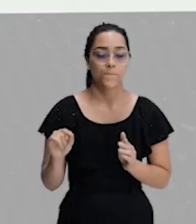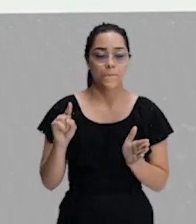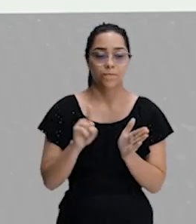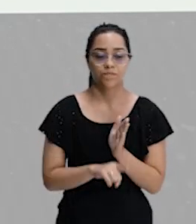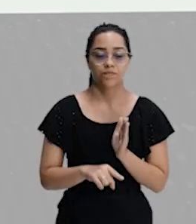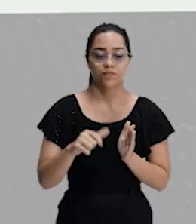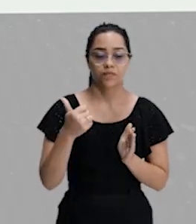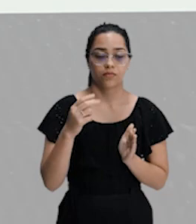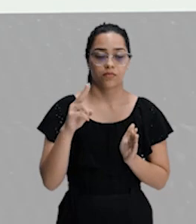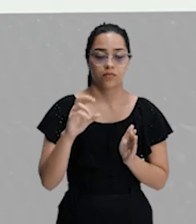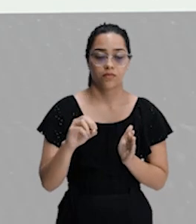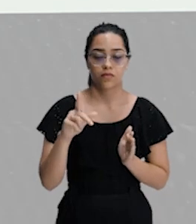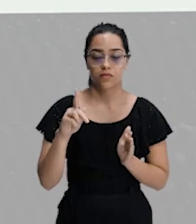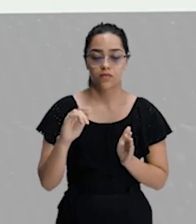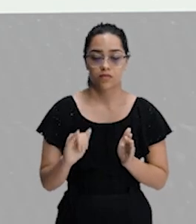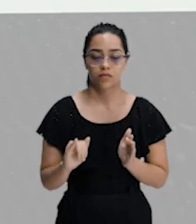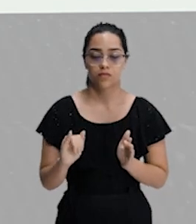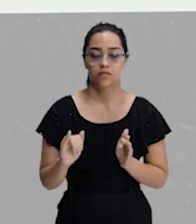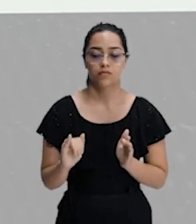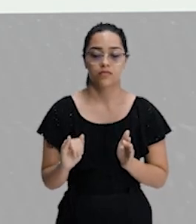menos 150 π.